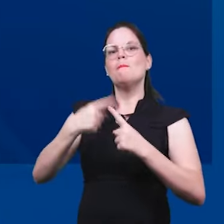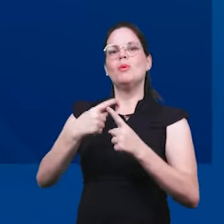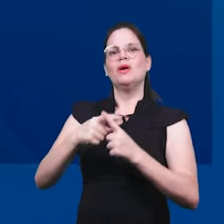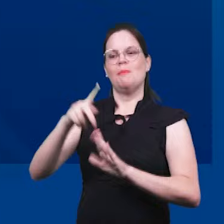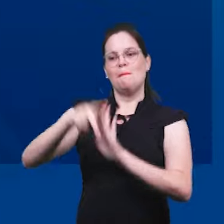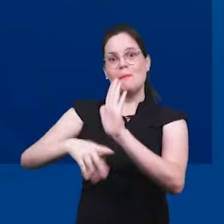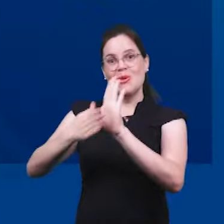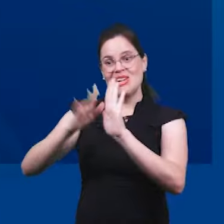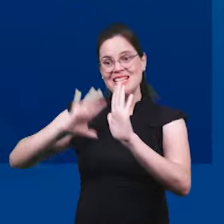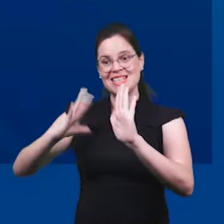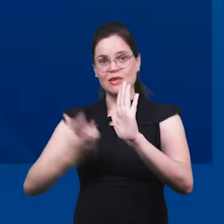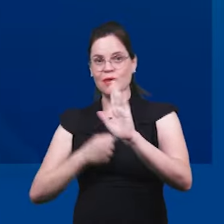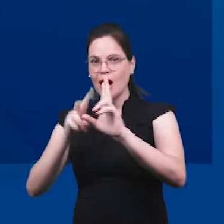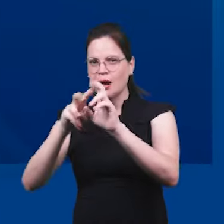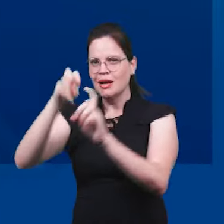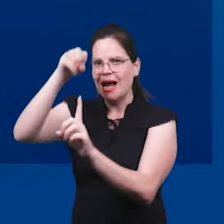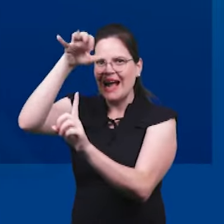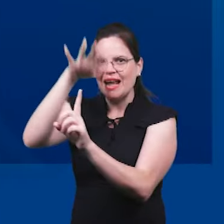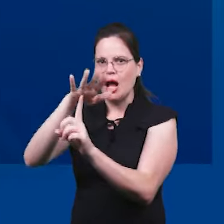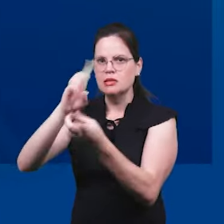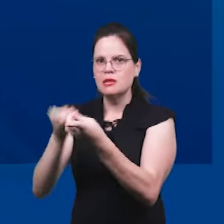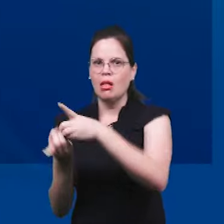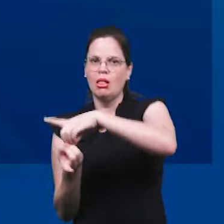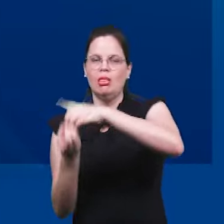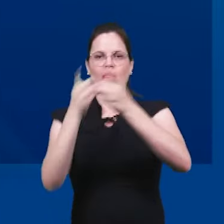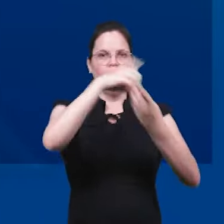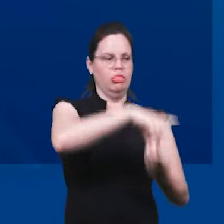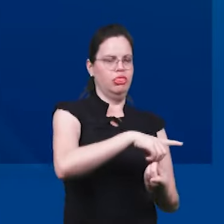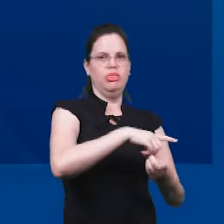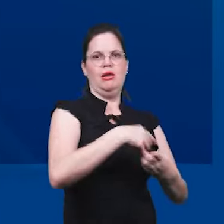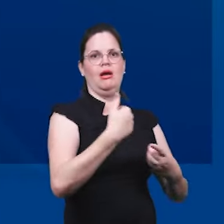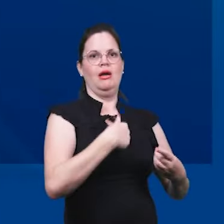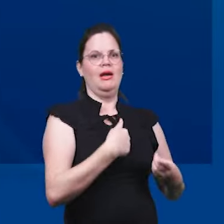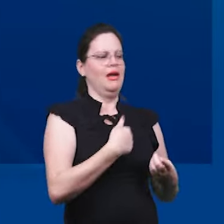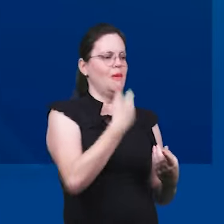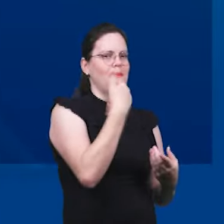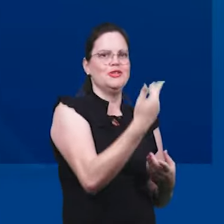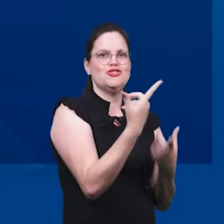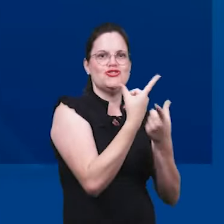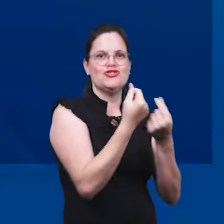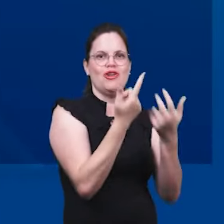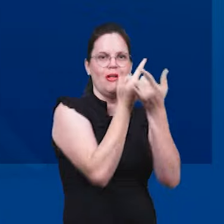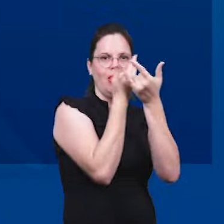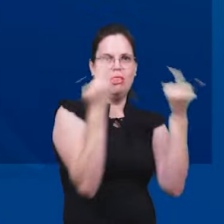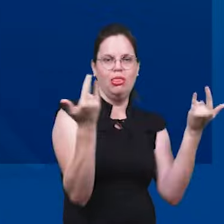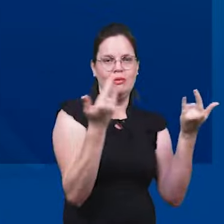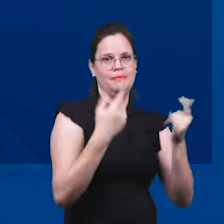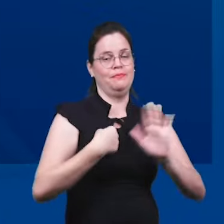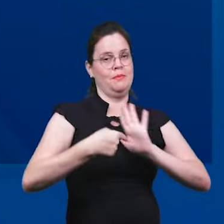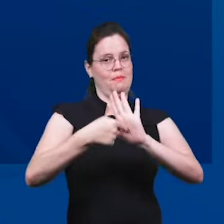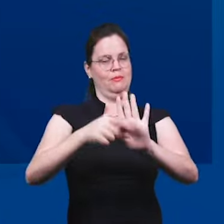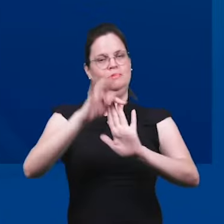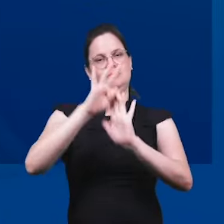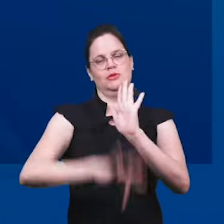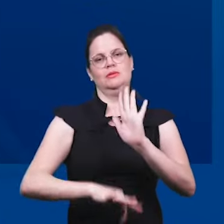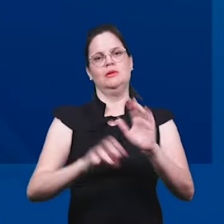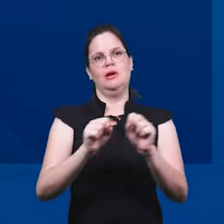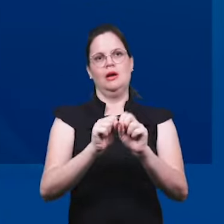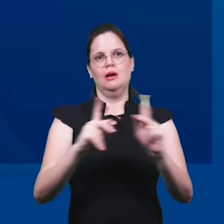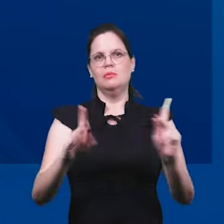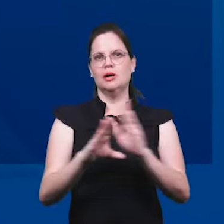graça pelo projeto de salvação pelas obras. E o texto está em Apocalipse, capítulo 2,